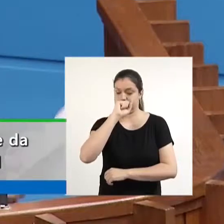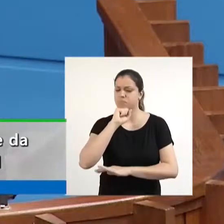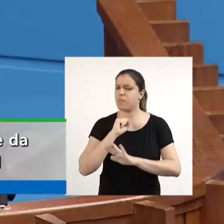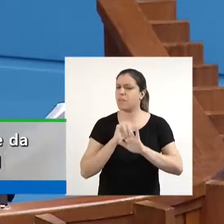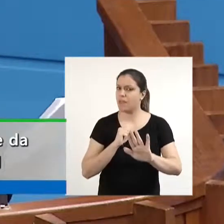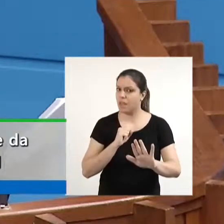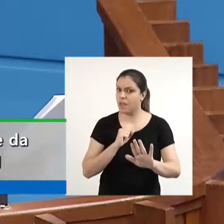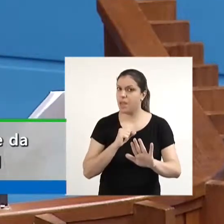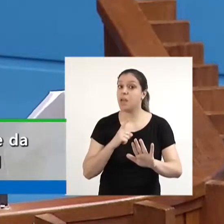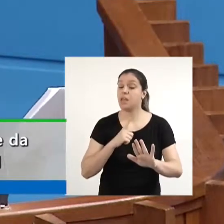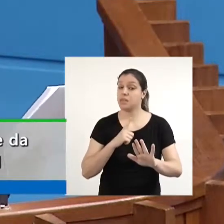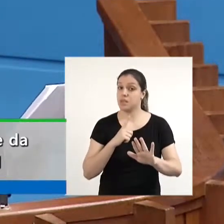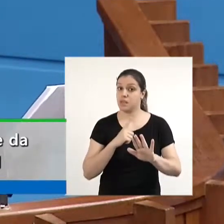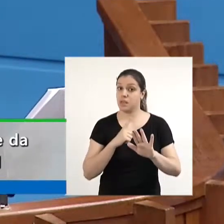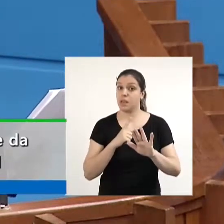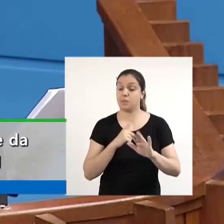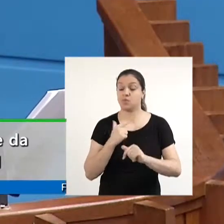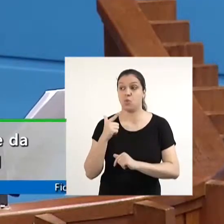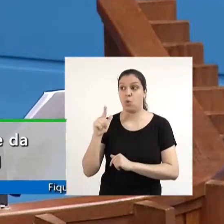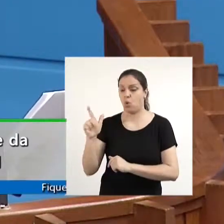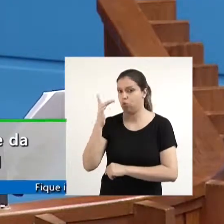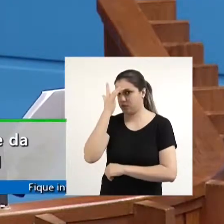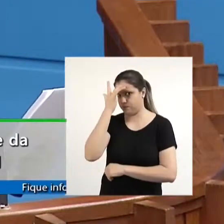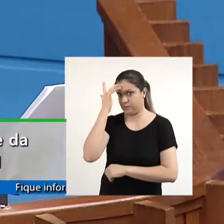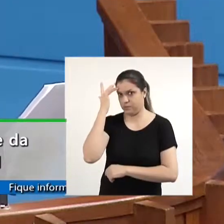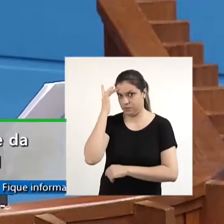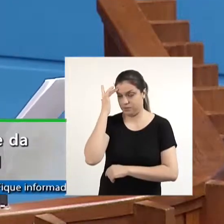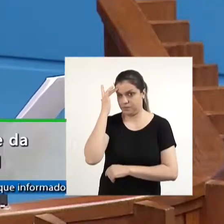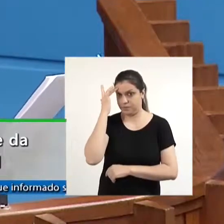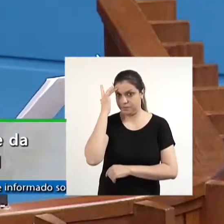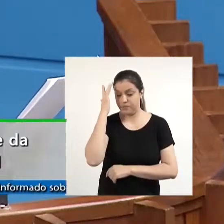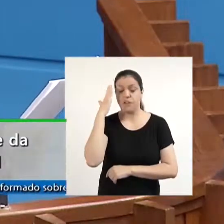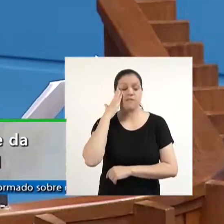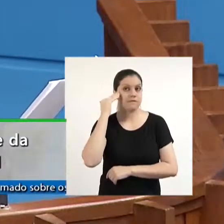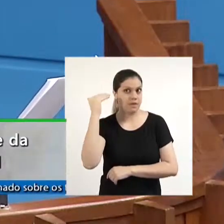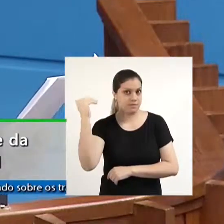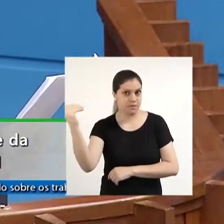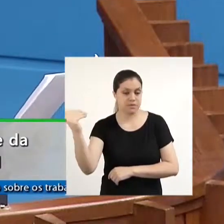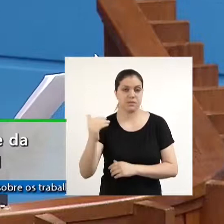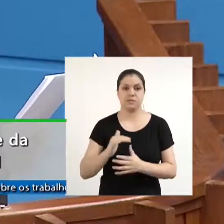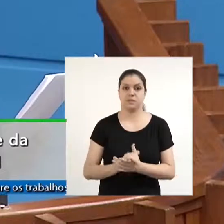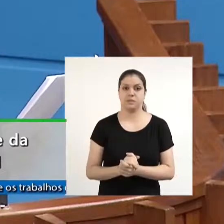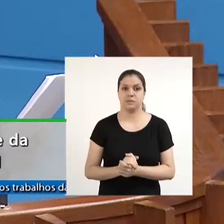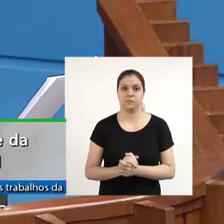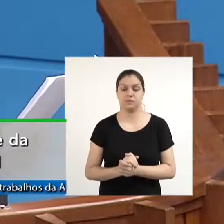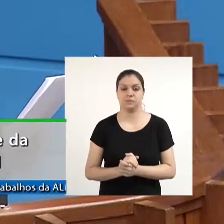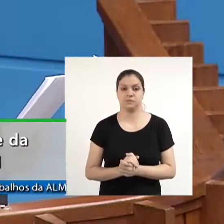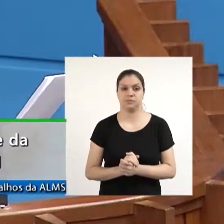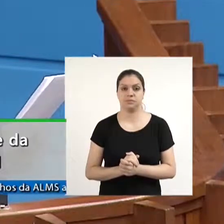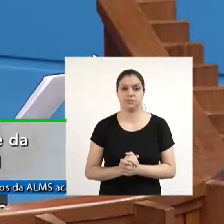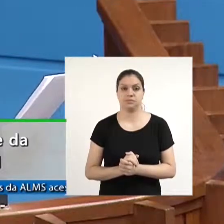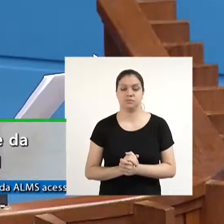aqui outras pessoas famosas,